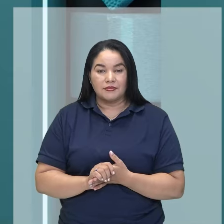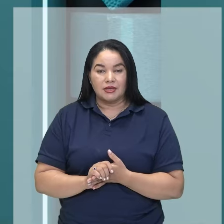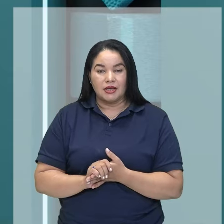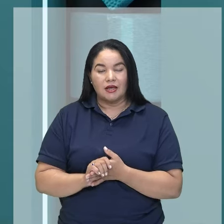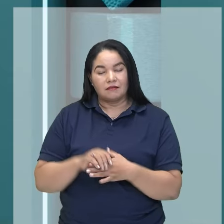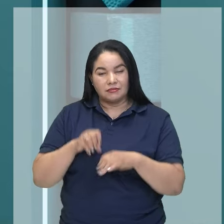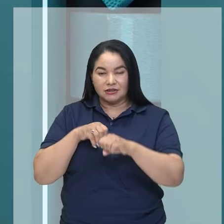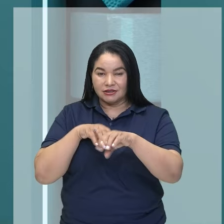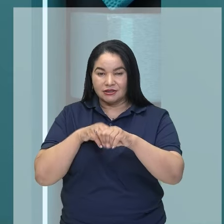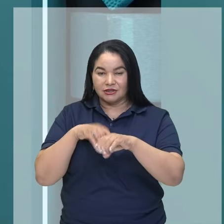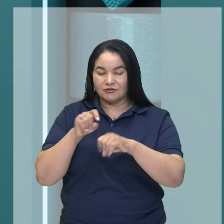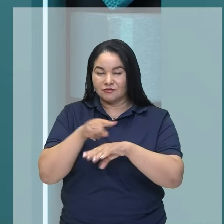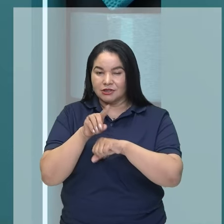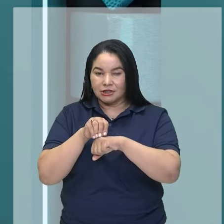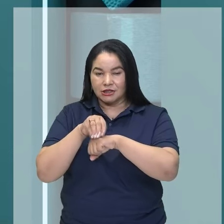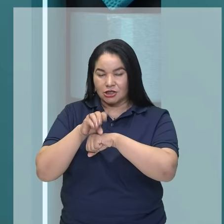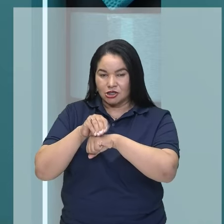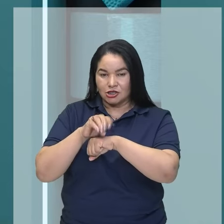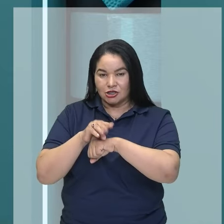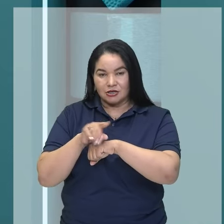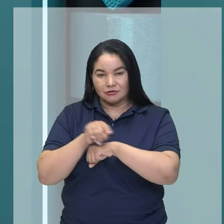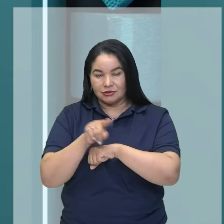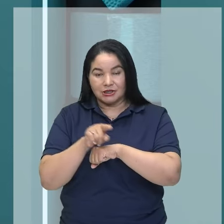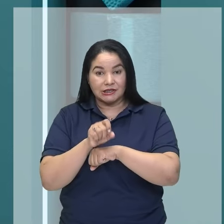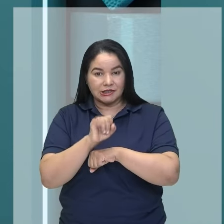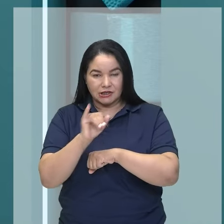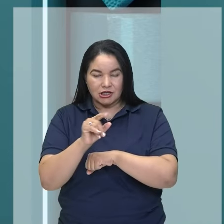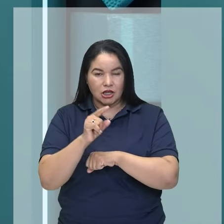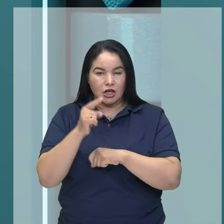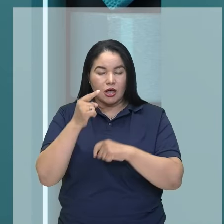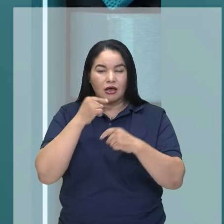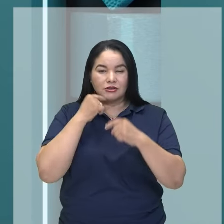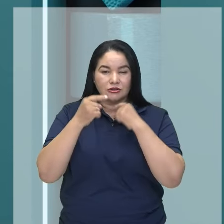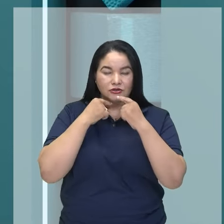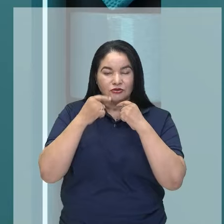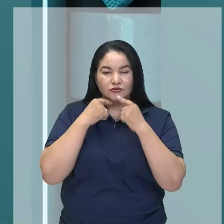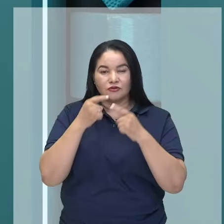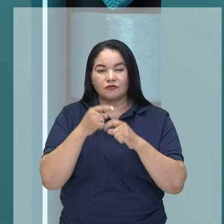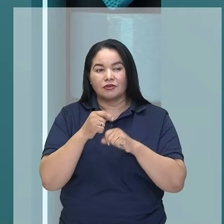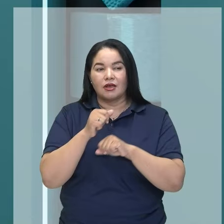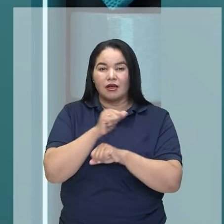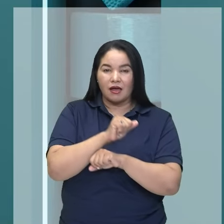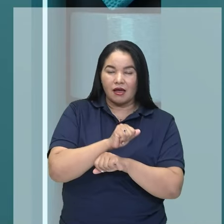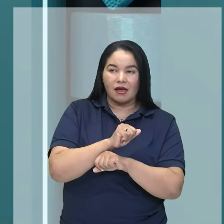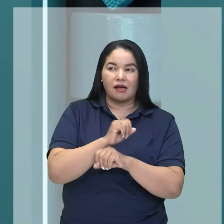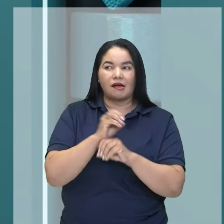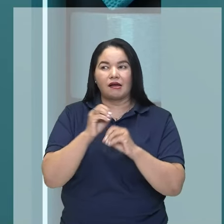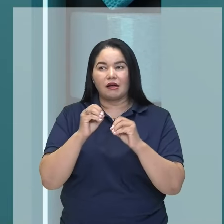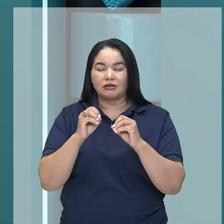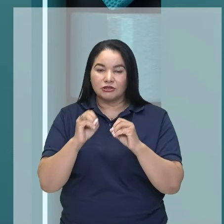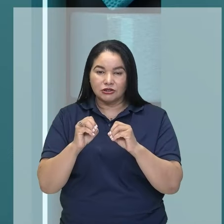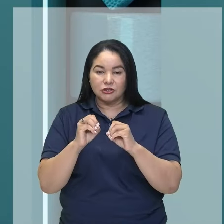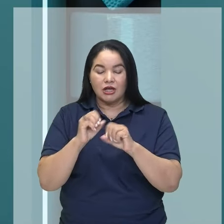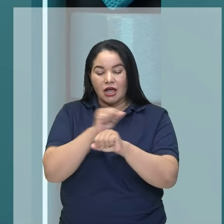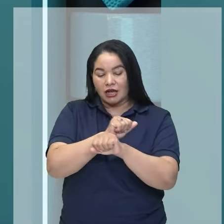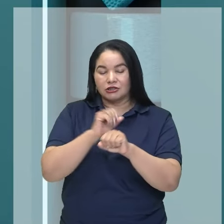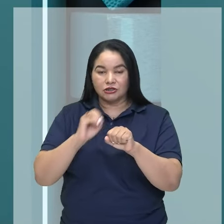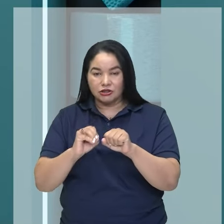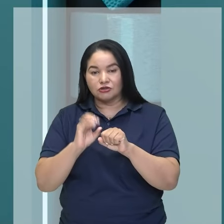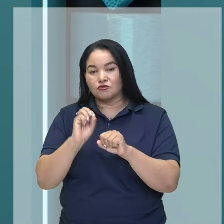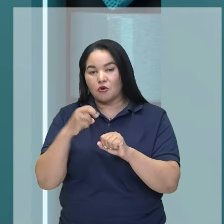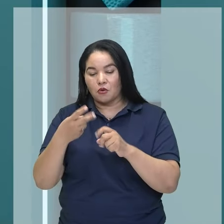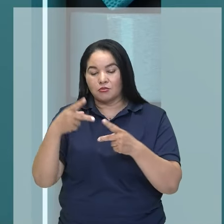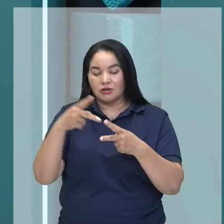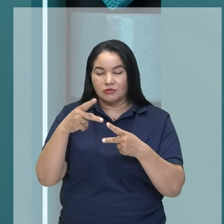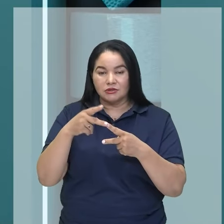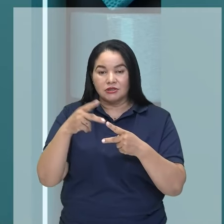aquela pequena dica, né? De ficar, quando ficar na dúvida se o a é artigo ou é preposição, coloca ali aquele complemento